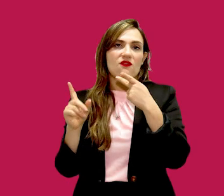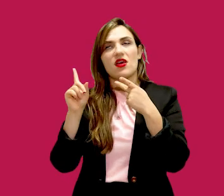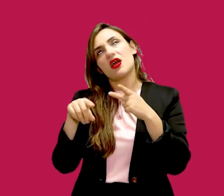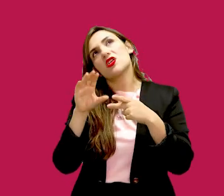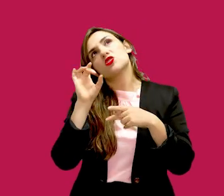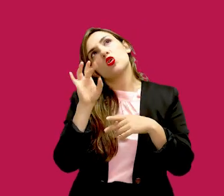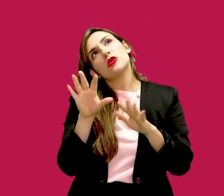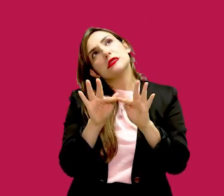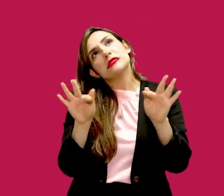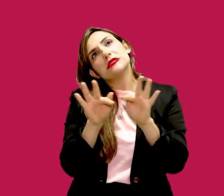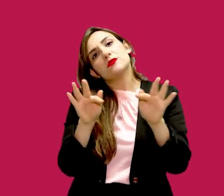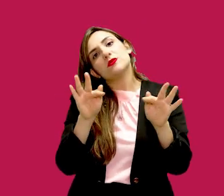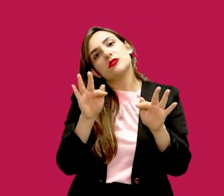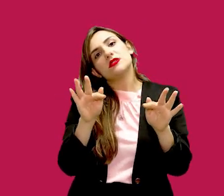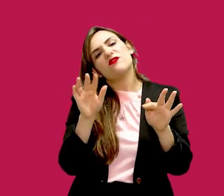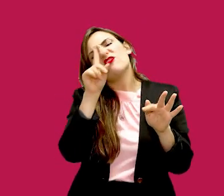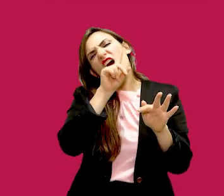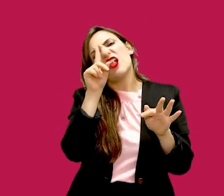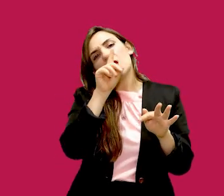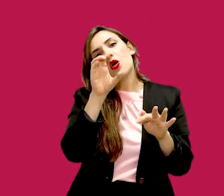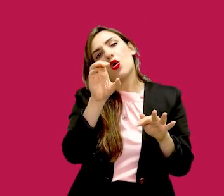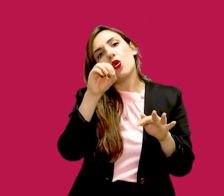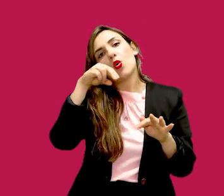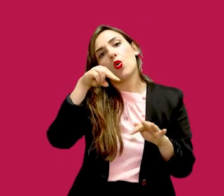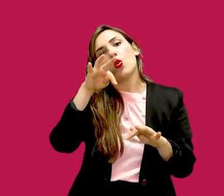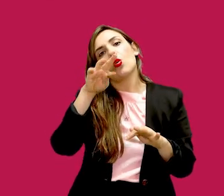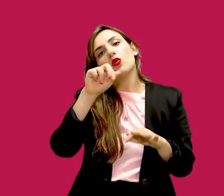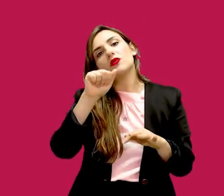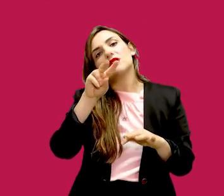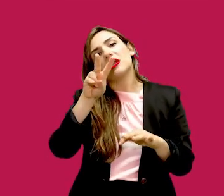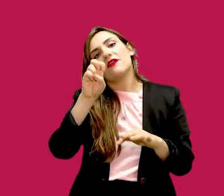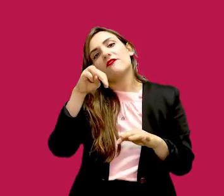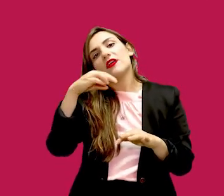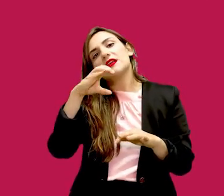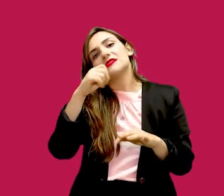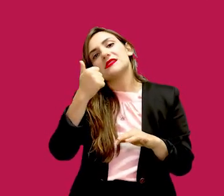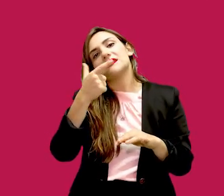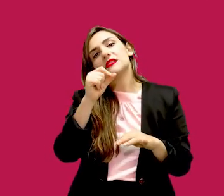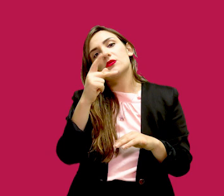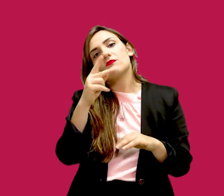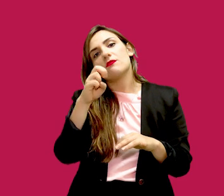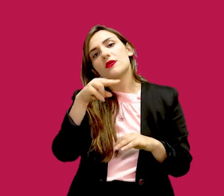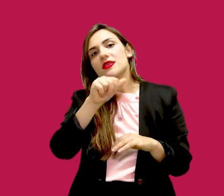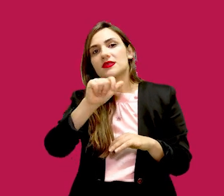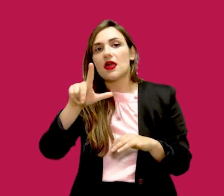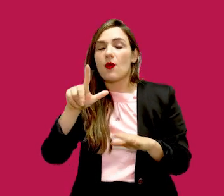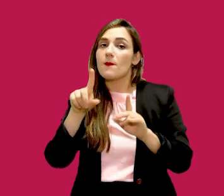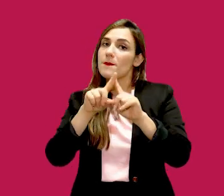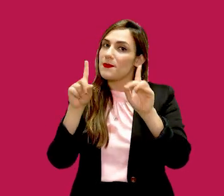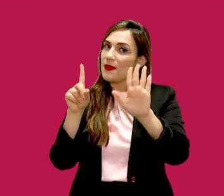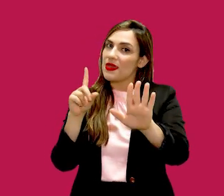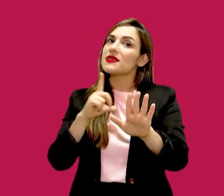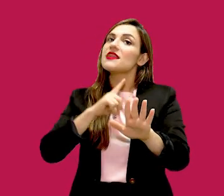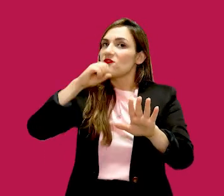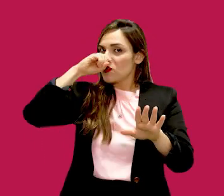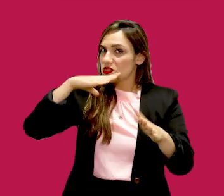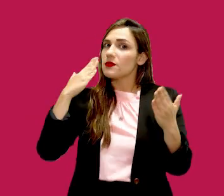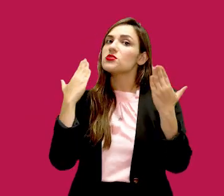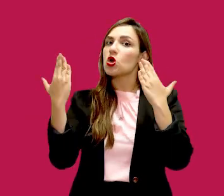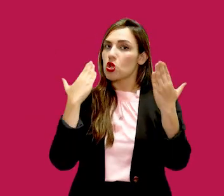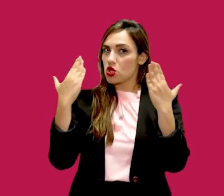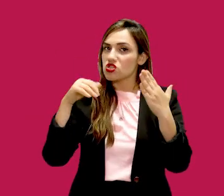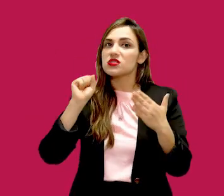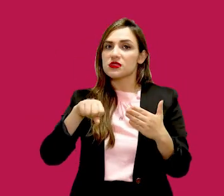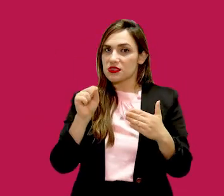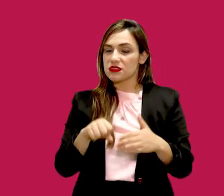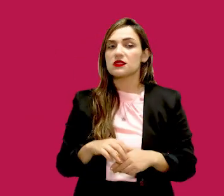uma contravenção penal. Quando a gente sabia, e muitas vezes isso também poderia ser enquadrado em algumas situações na violência psicológica,